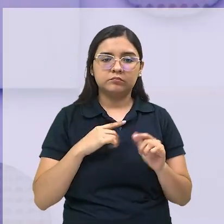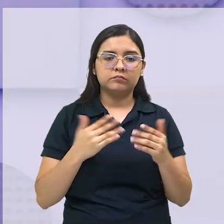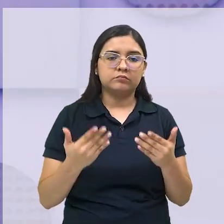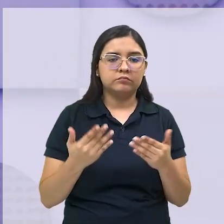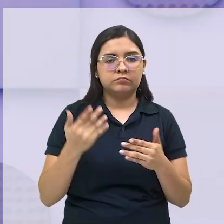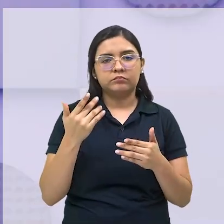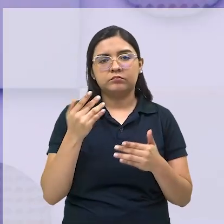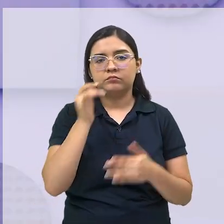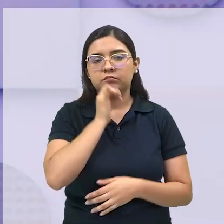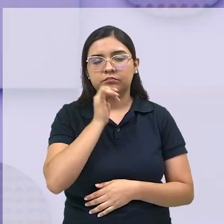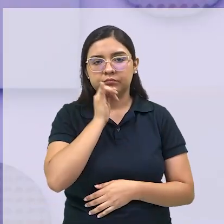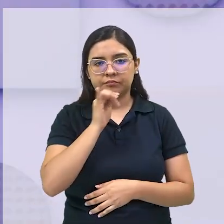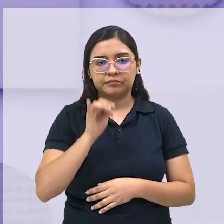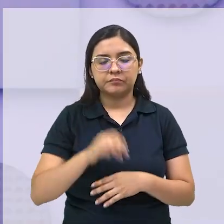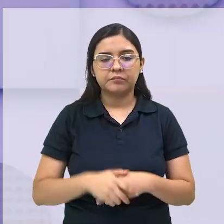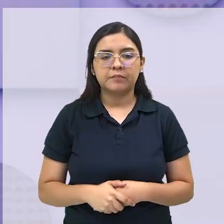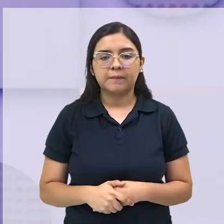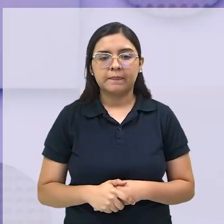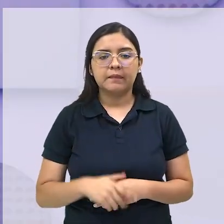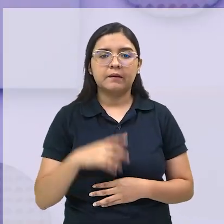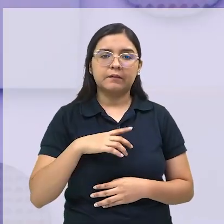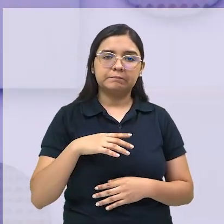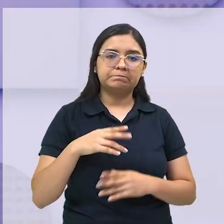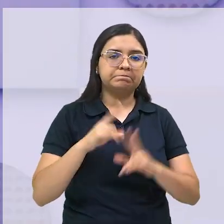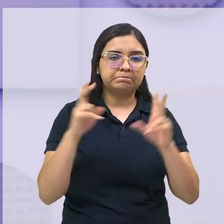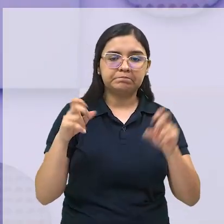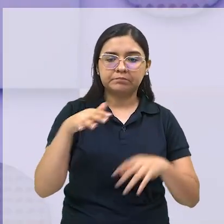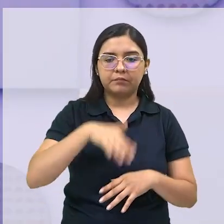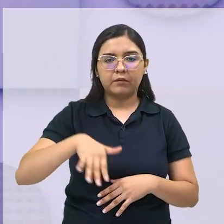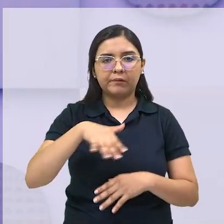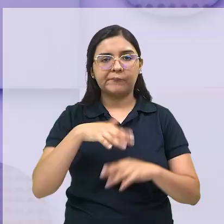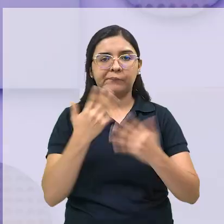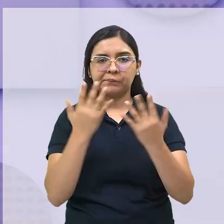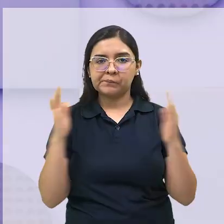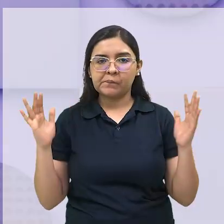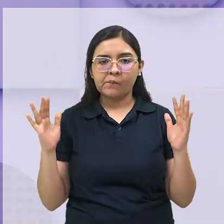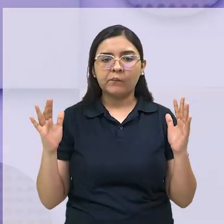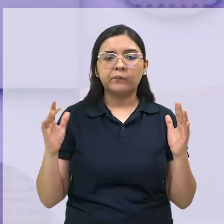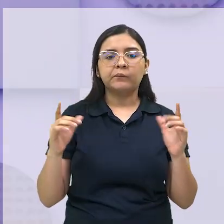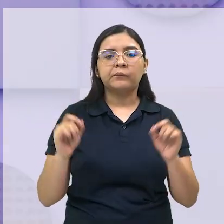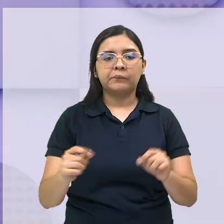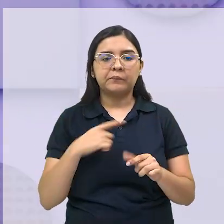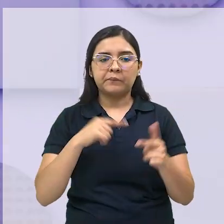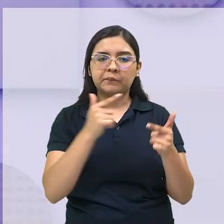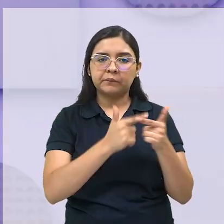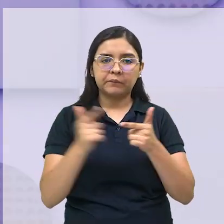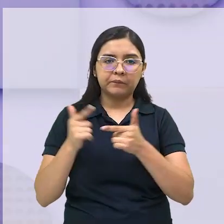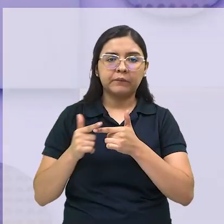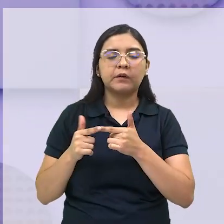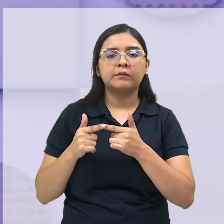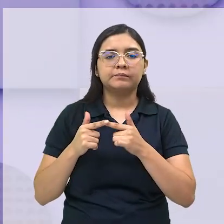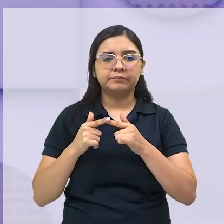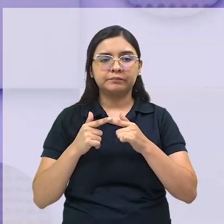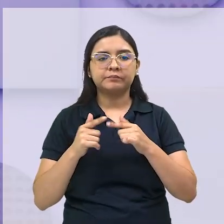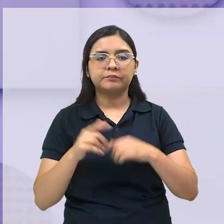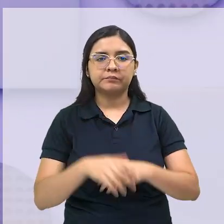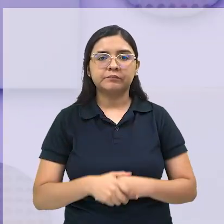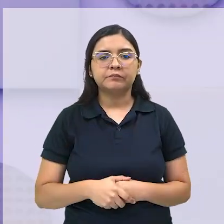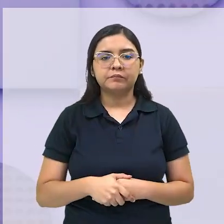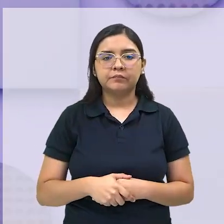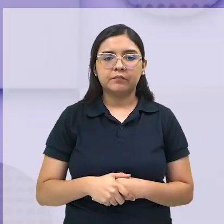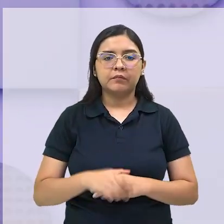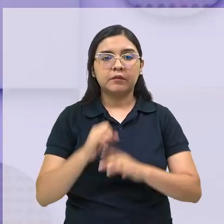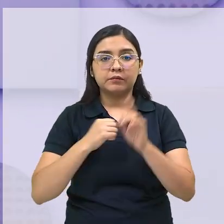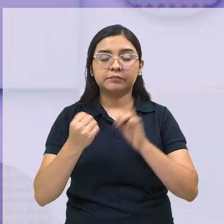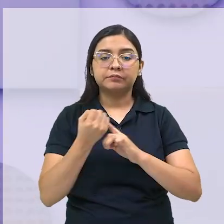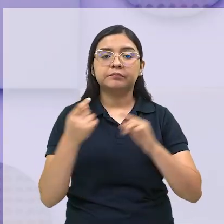questão do meio ambiente ou a crises humanitárias, seja também numa